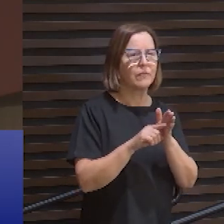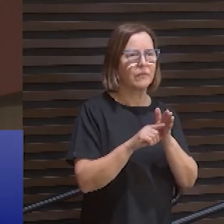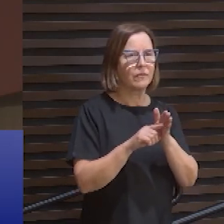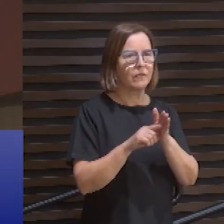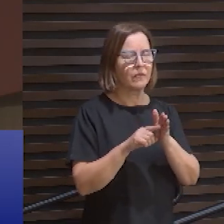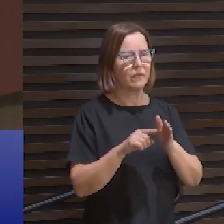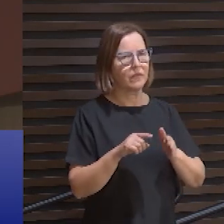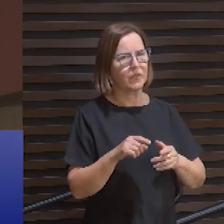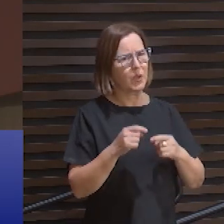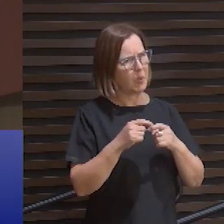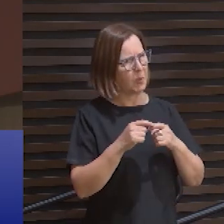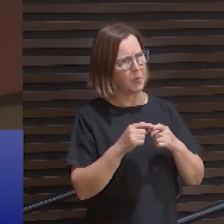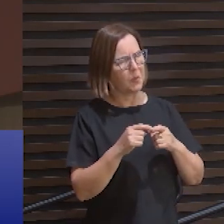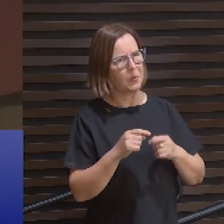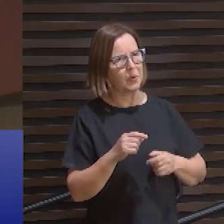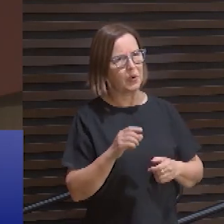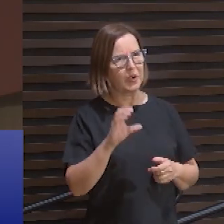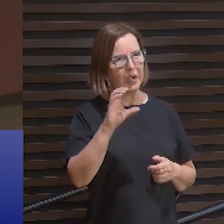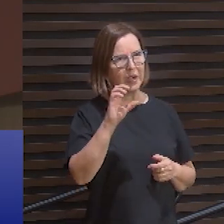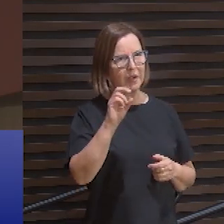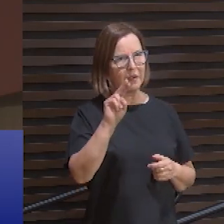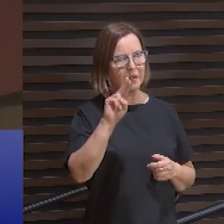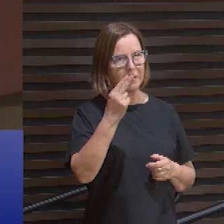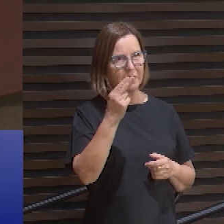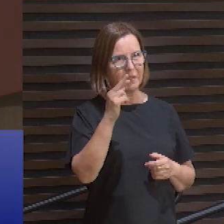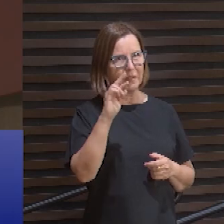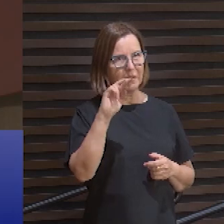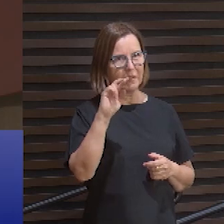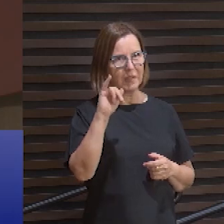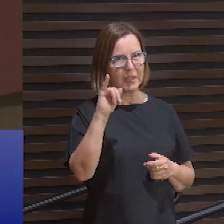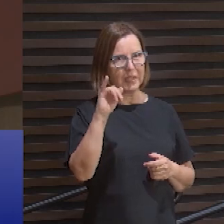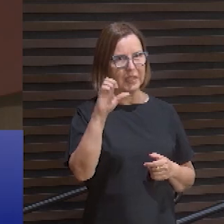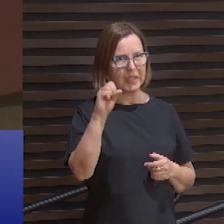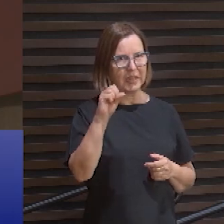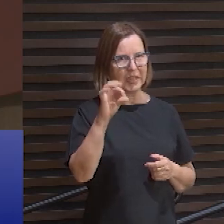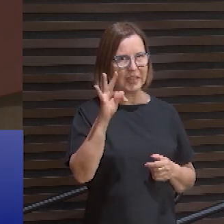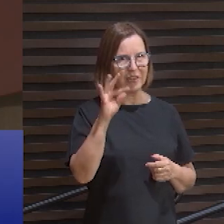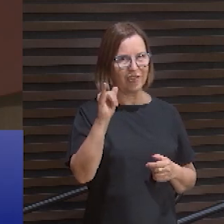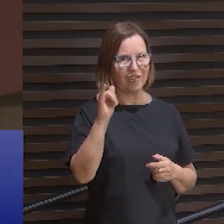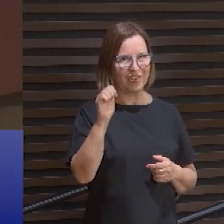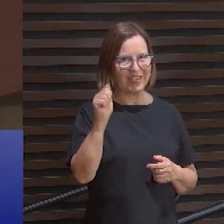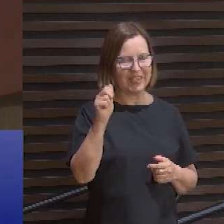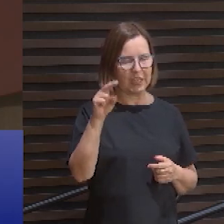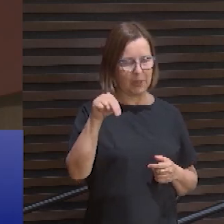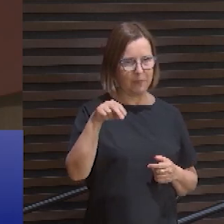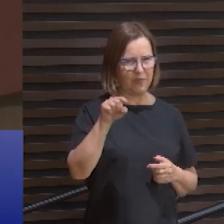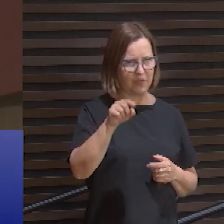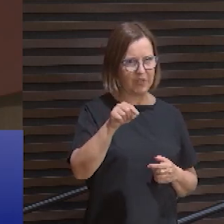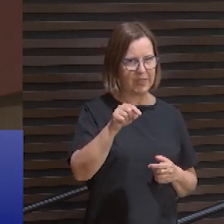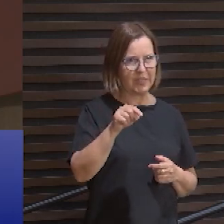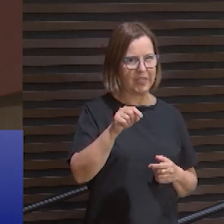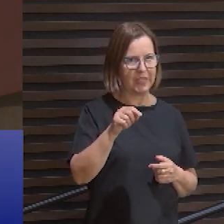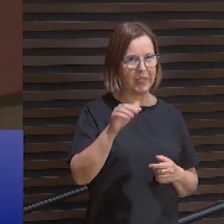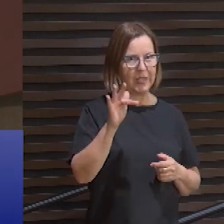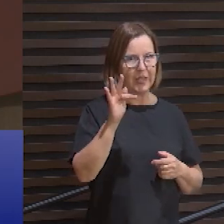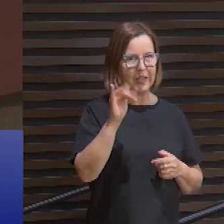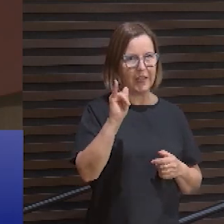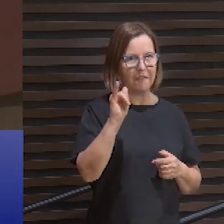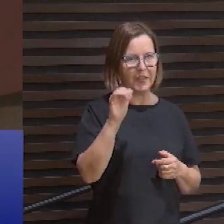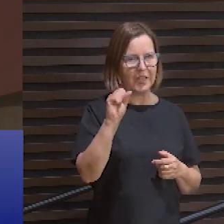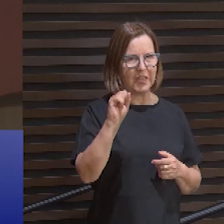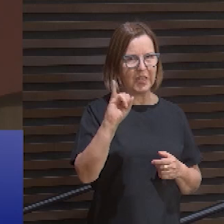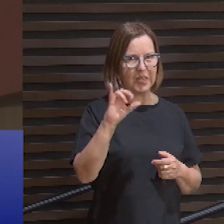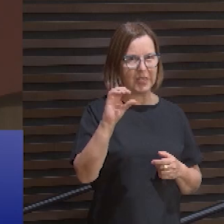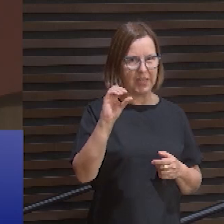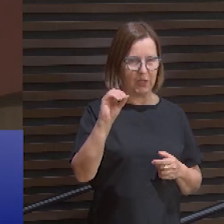o senhor é um físico, é um teólogo, é um expositor